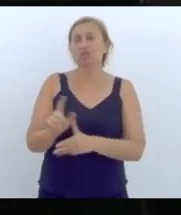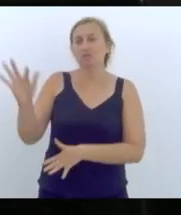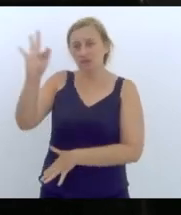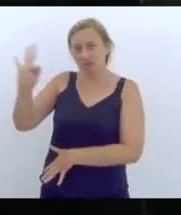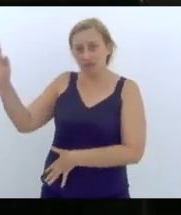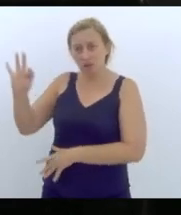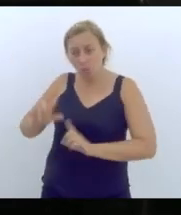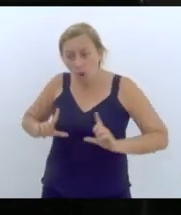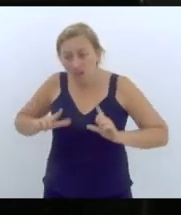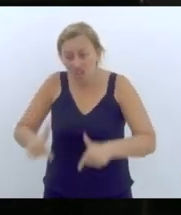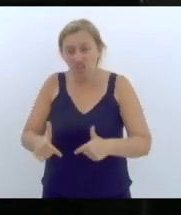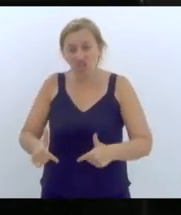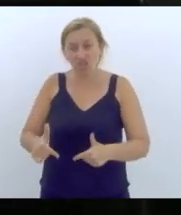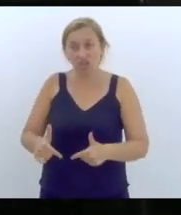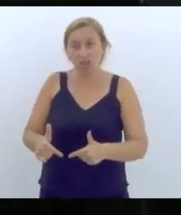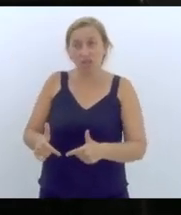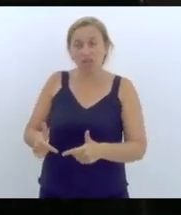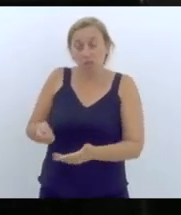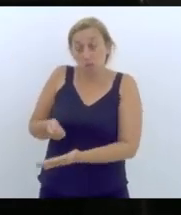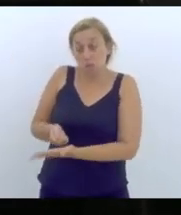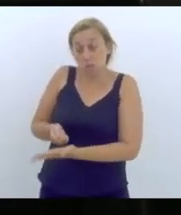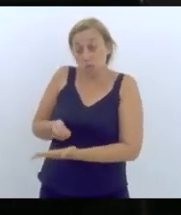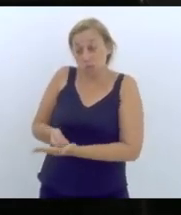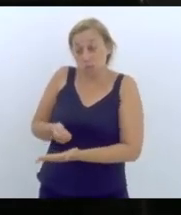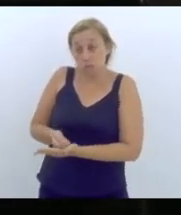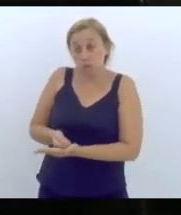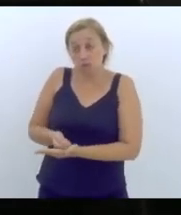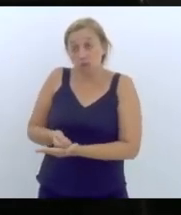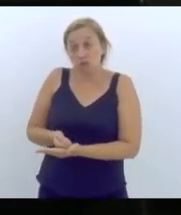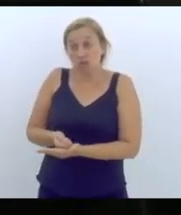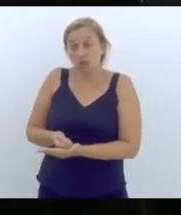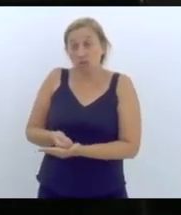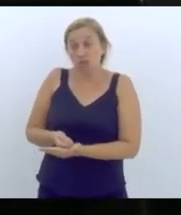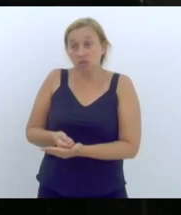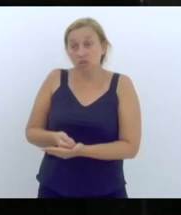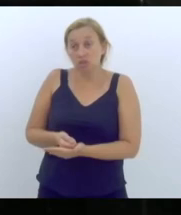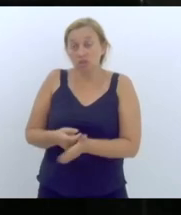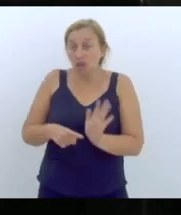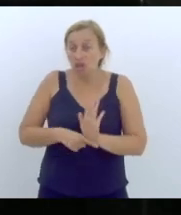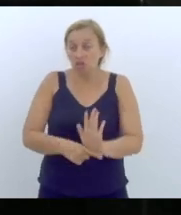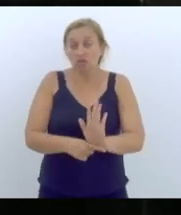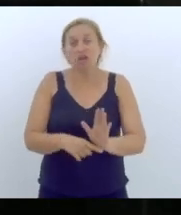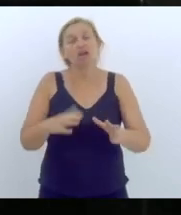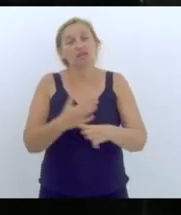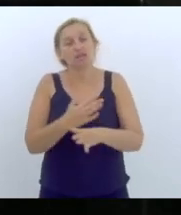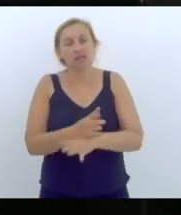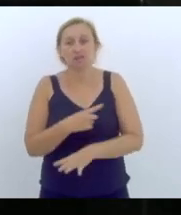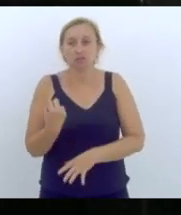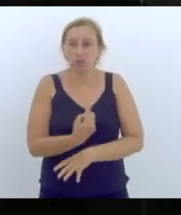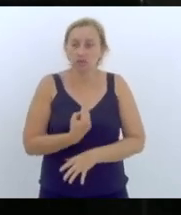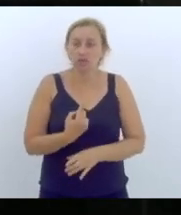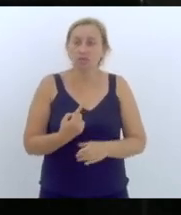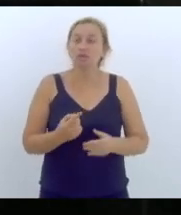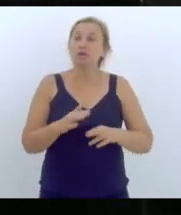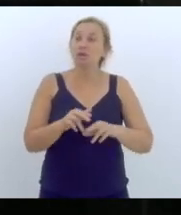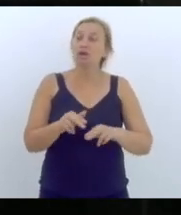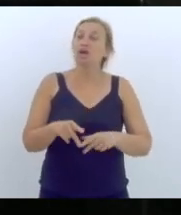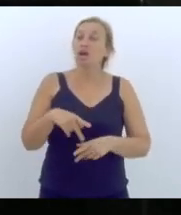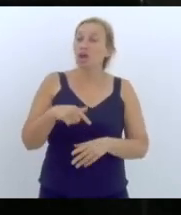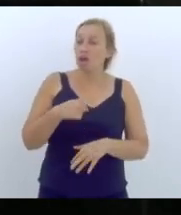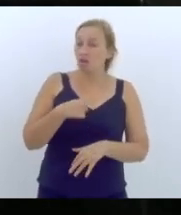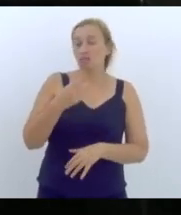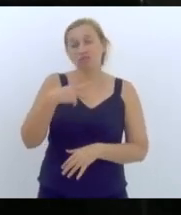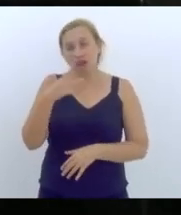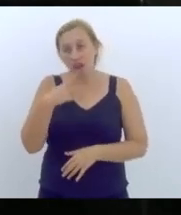enérgicas, contundentes, de reconstrução da nossa cidade. Porém, eu venho afirmando